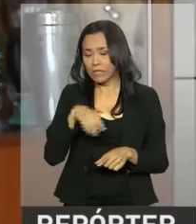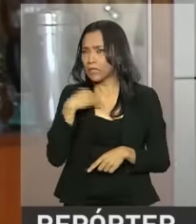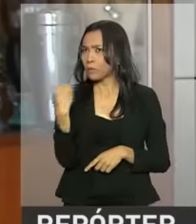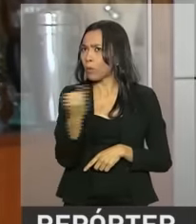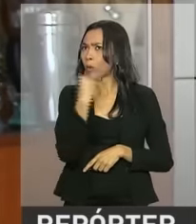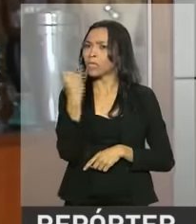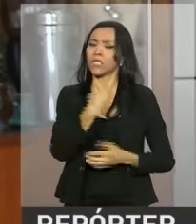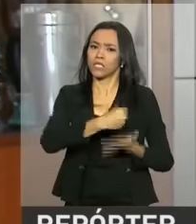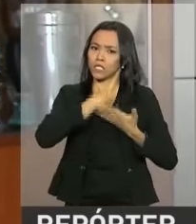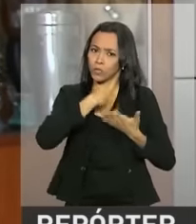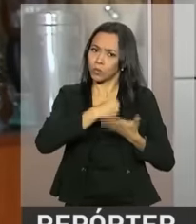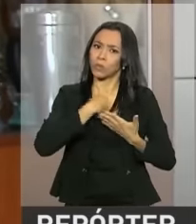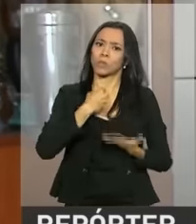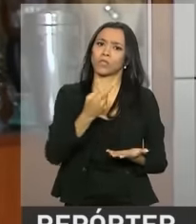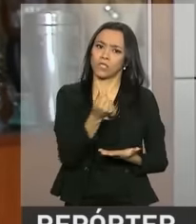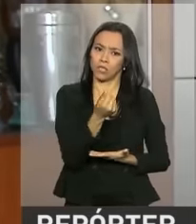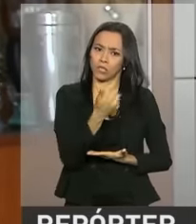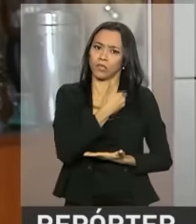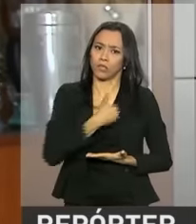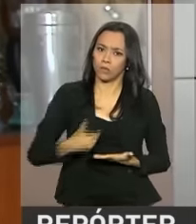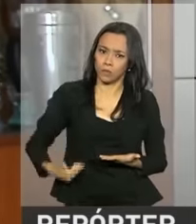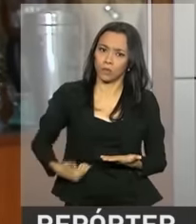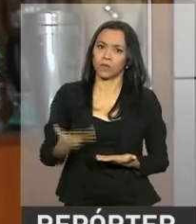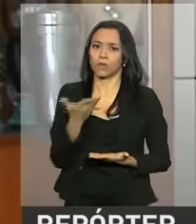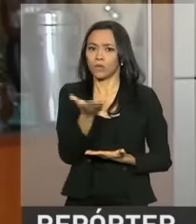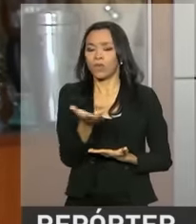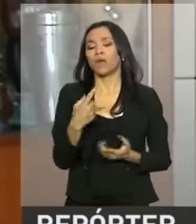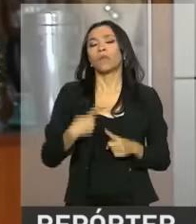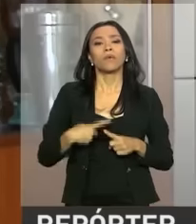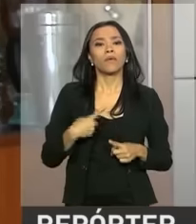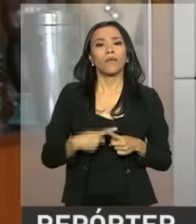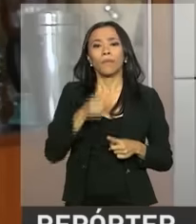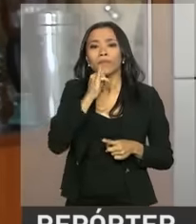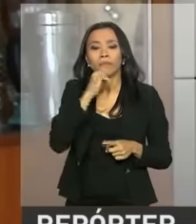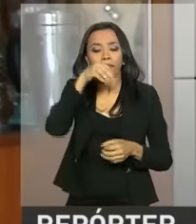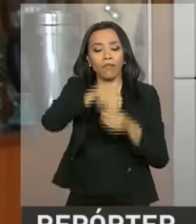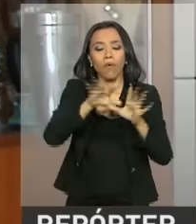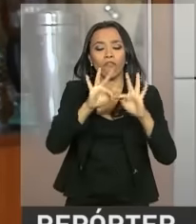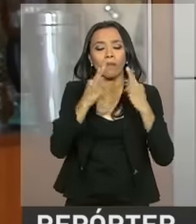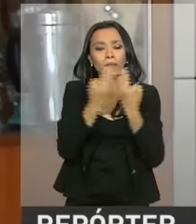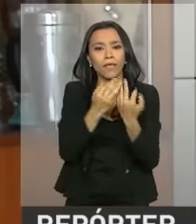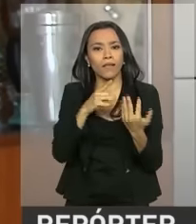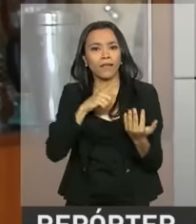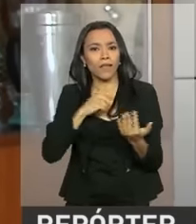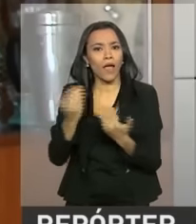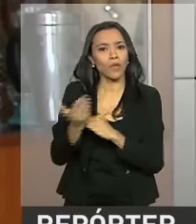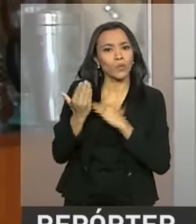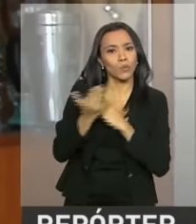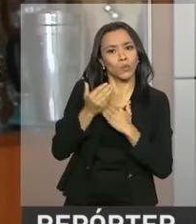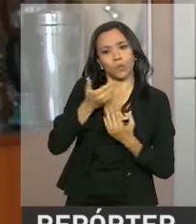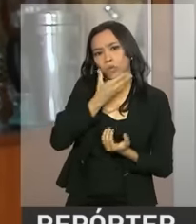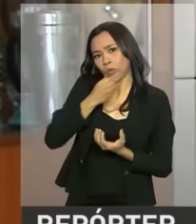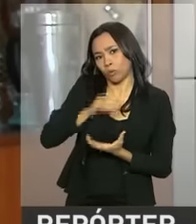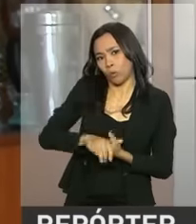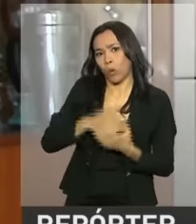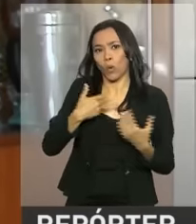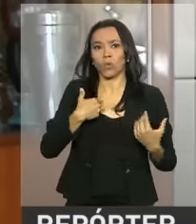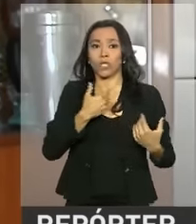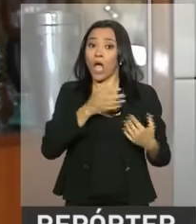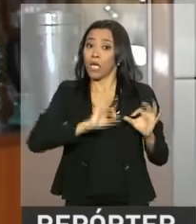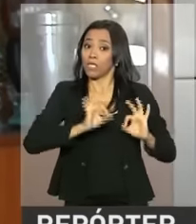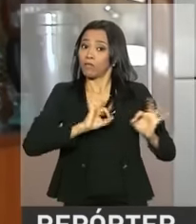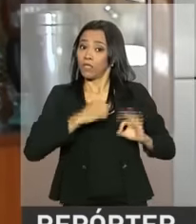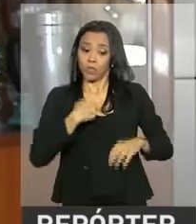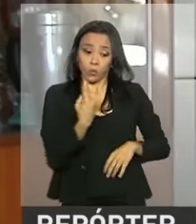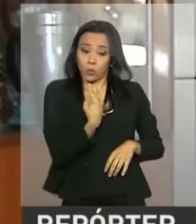importantíssimo porque por exemplo E você tem uma dentro de uma família pode ser que você tenha ajuda do seu parceiro seu companheiro pode ser que você